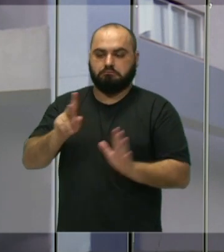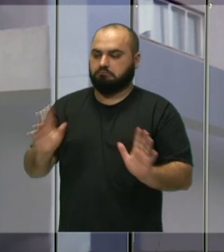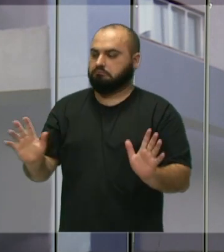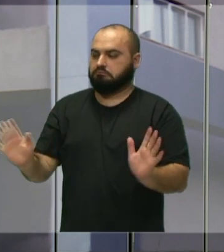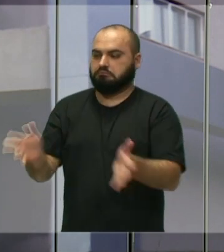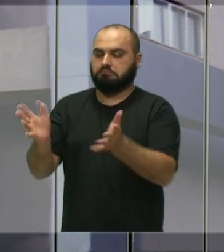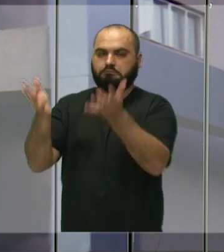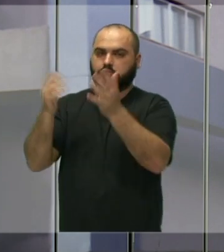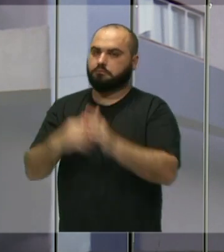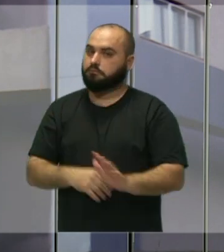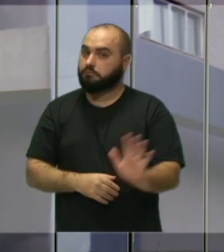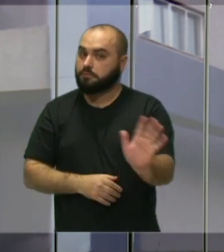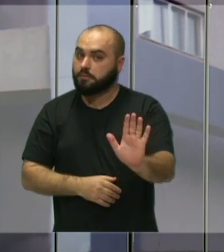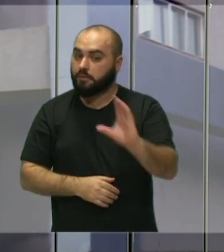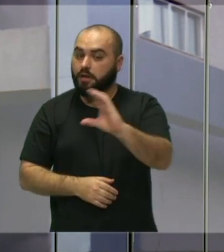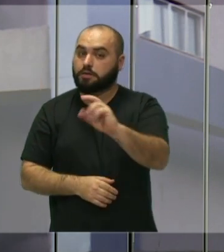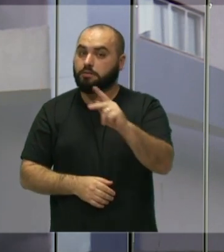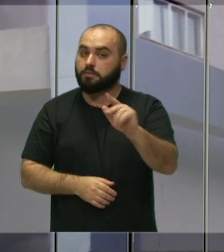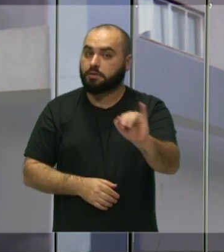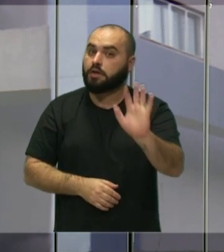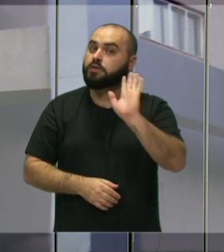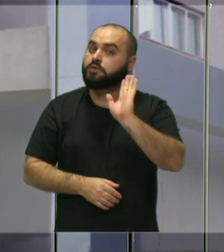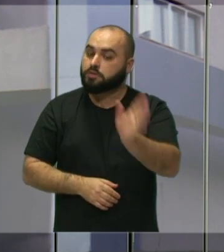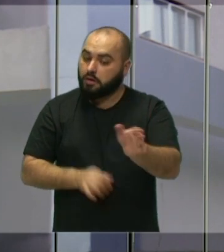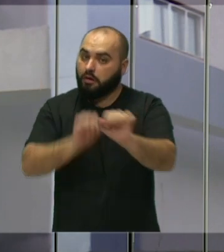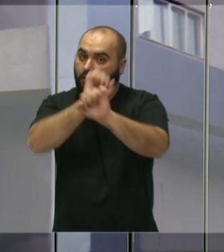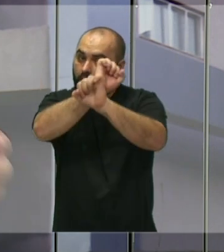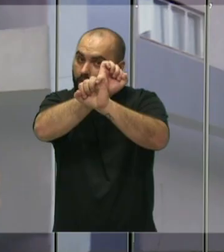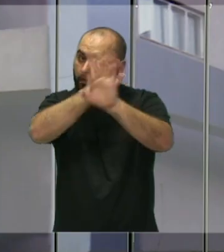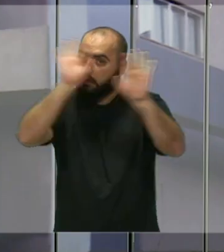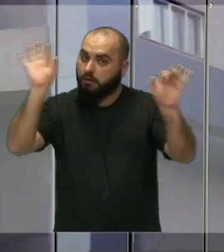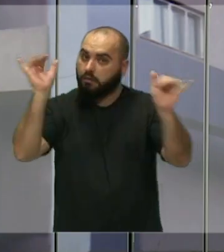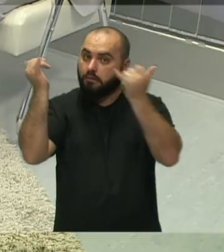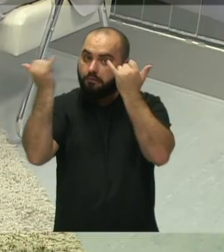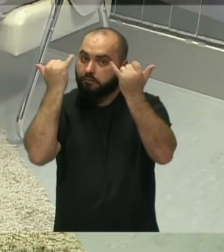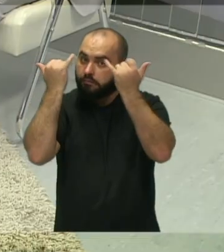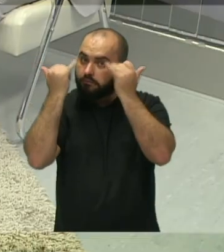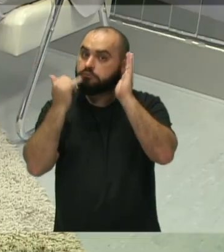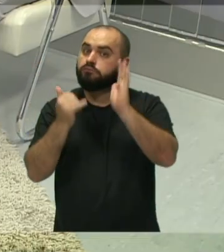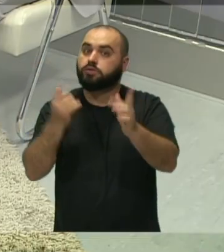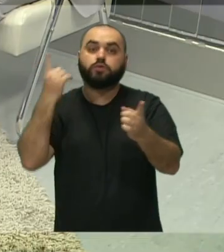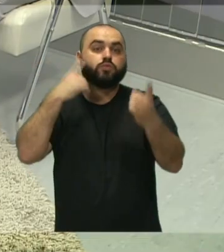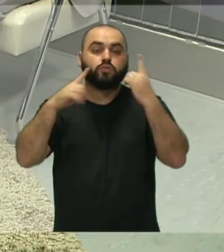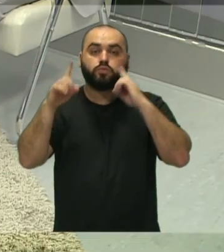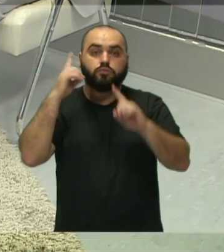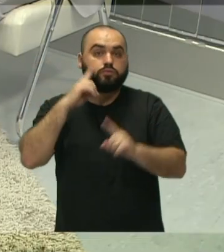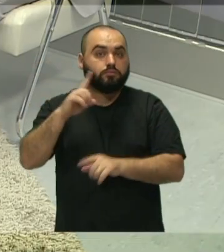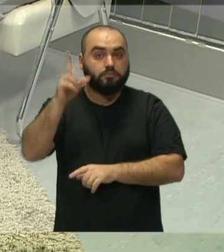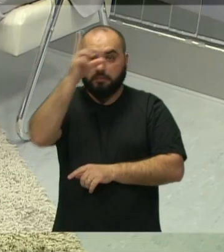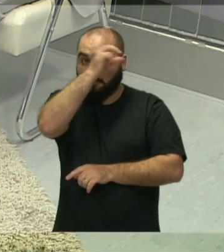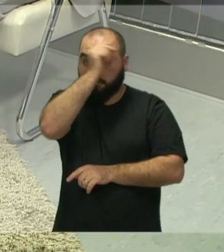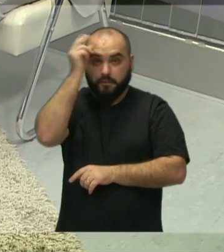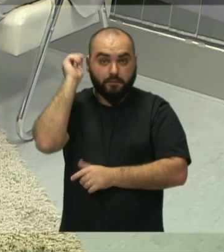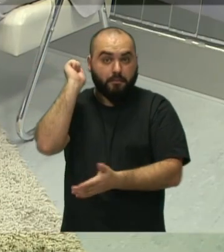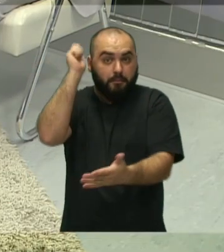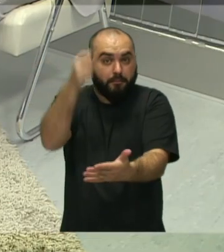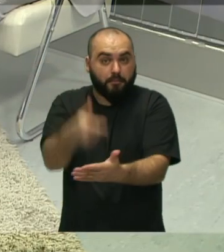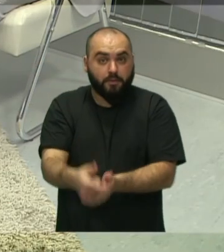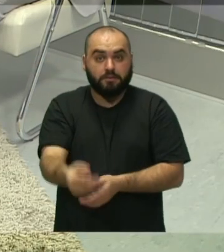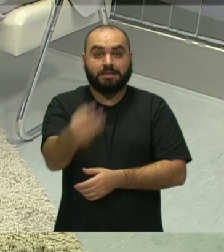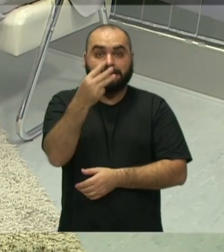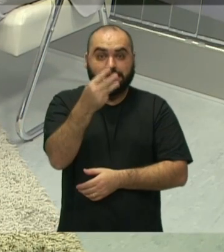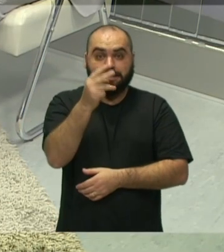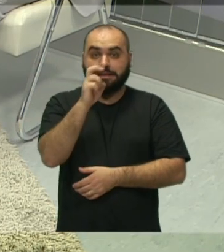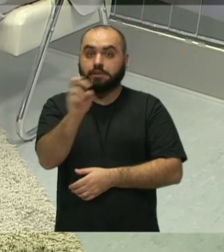traz grandes esclarecimentos à população de Itajaí. Nós já descobrimos, por exemplo, que a prefeitura pagou R$ 35,00 a unidade de uma